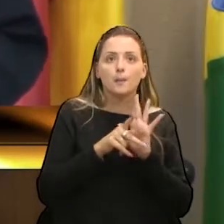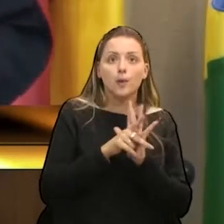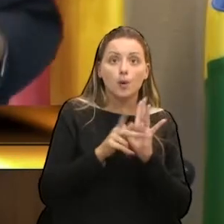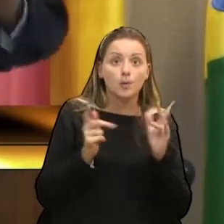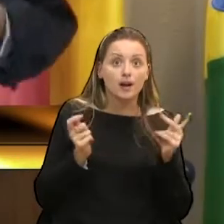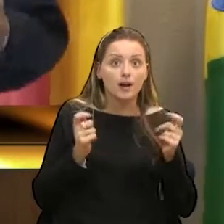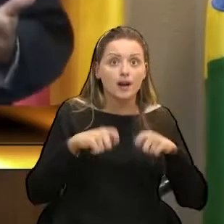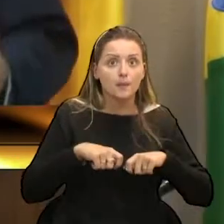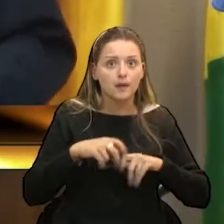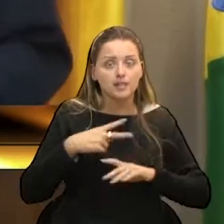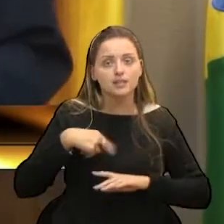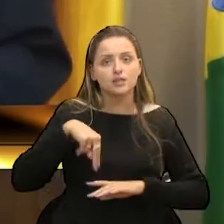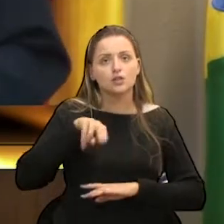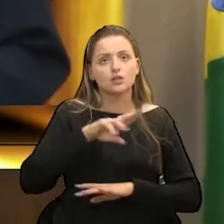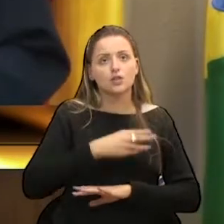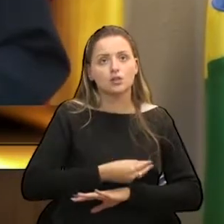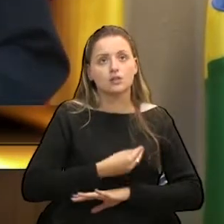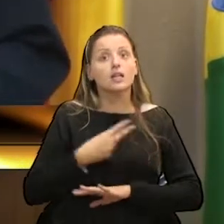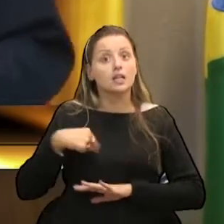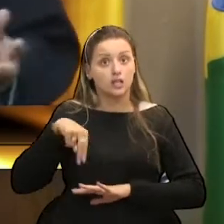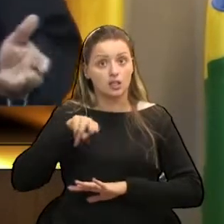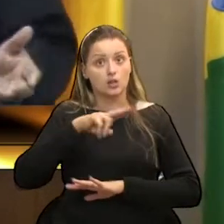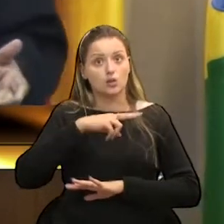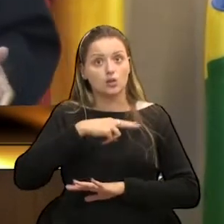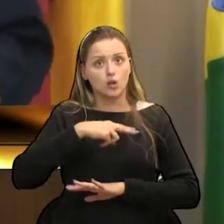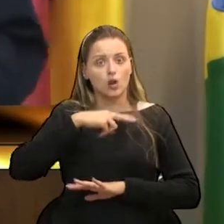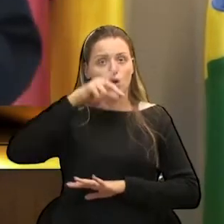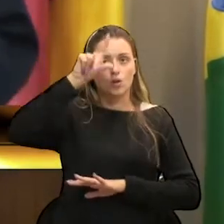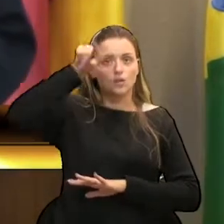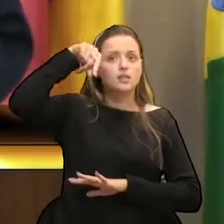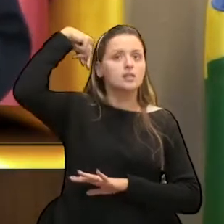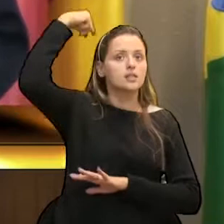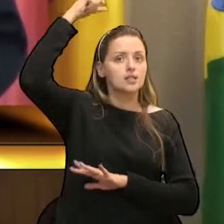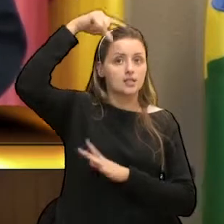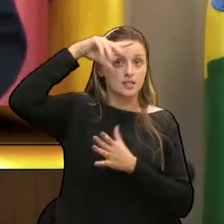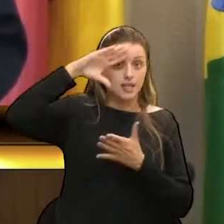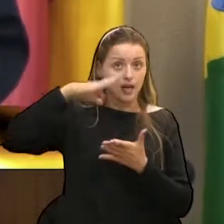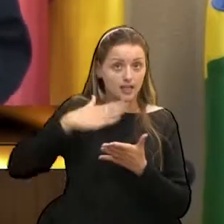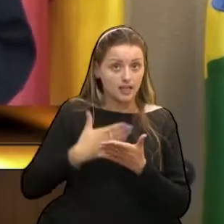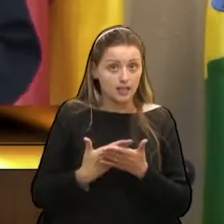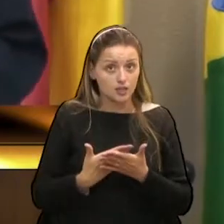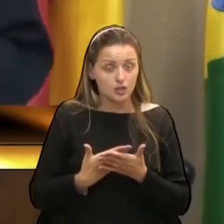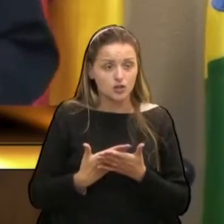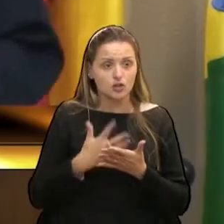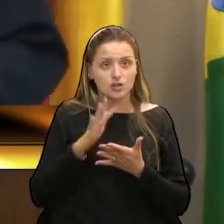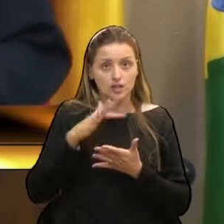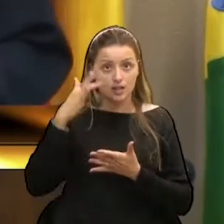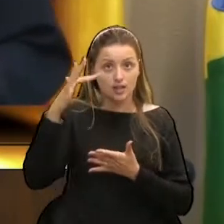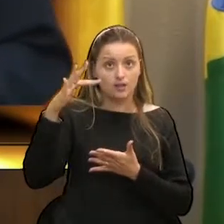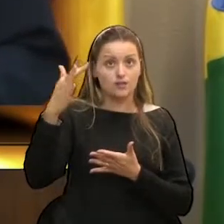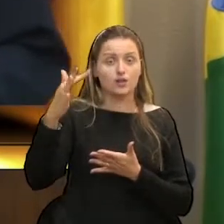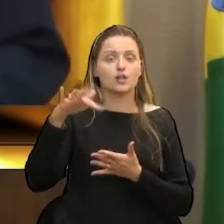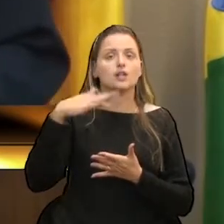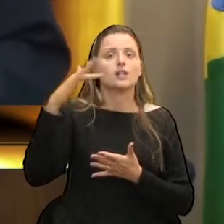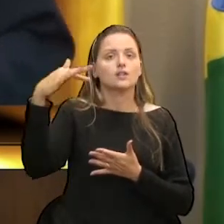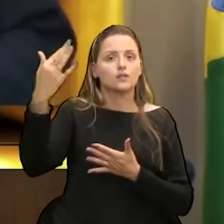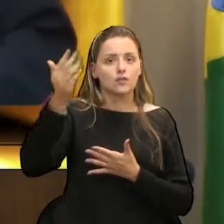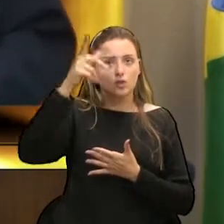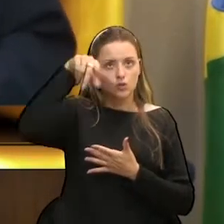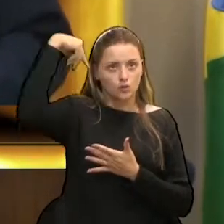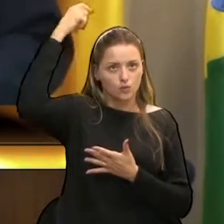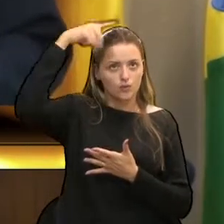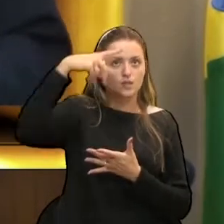existências. E nós, espíritas, nos submetemos às orientações do benfeitor e, sobretudo,